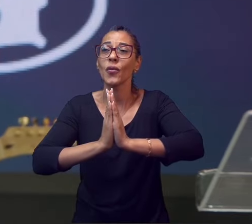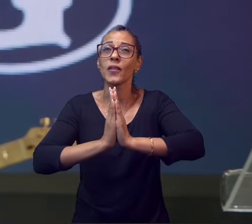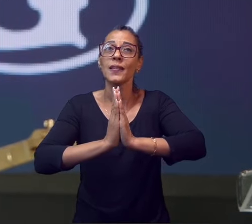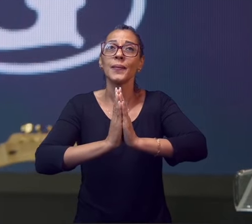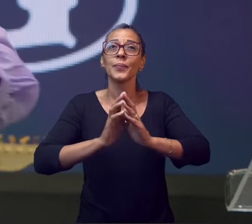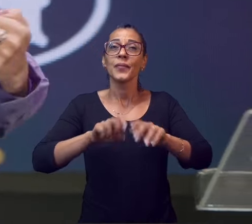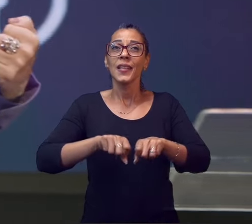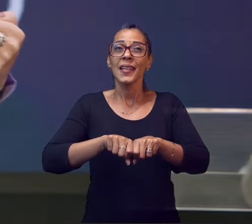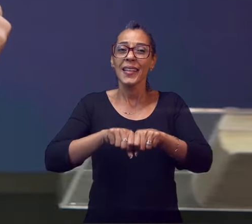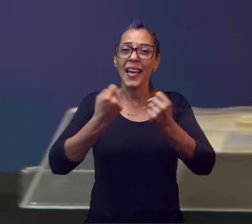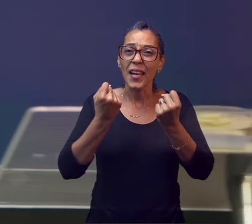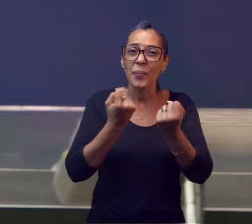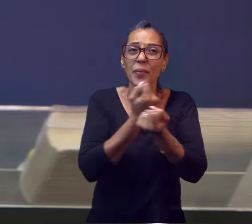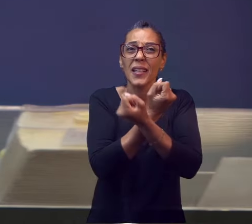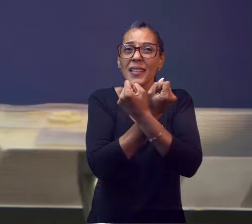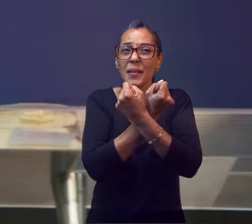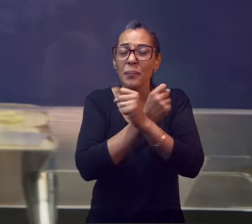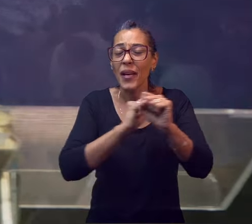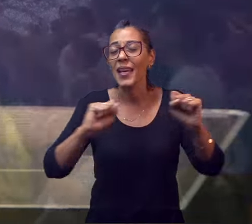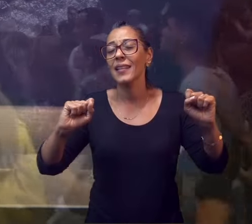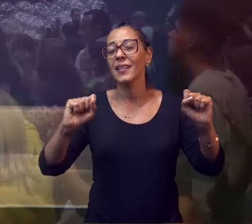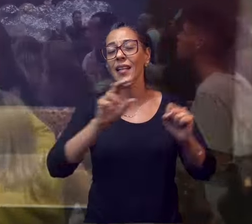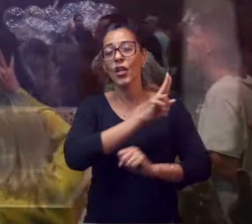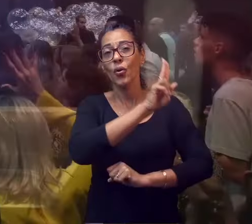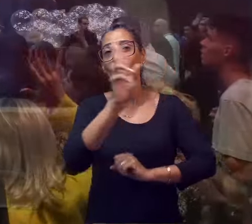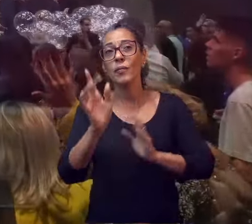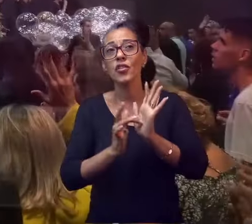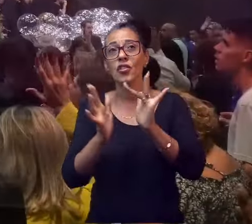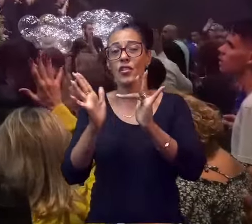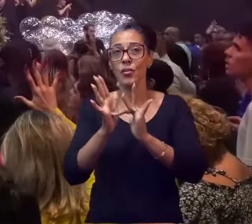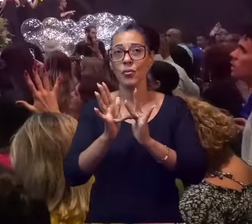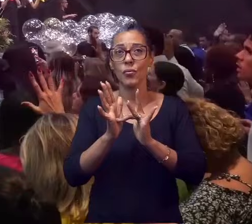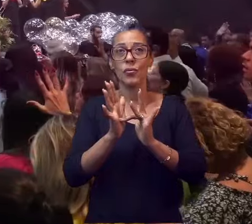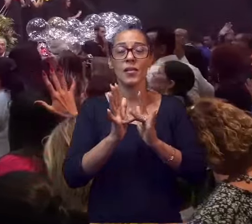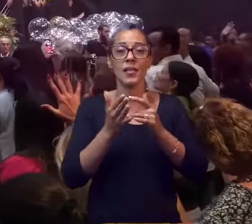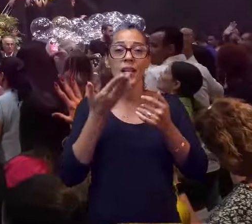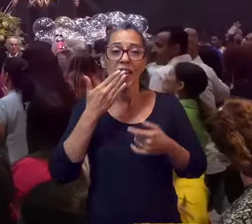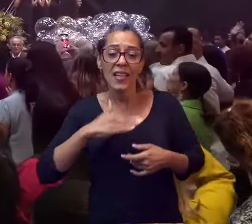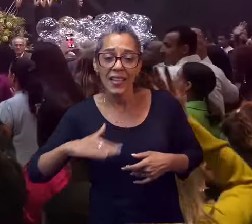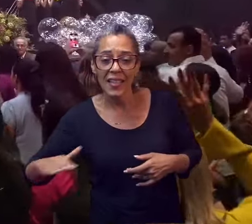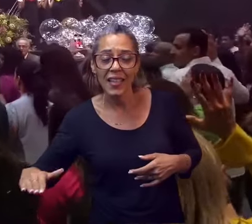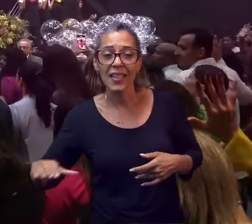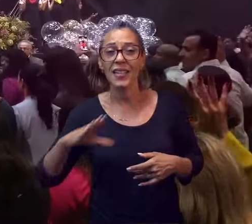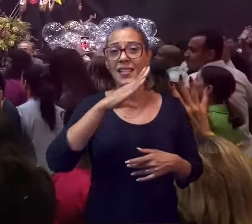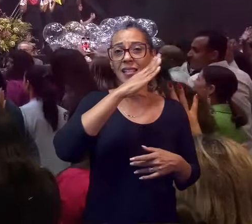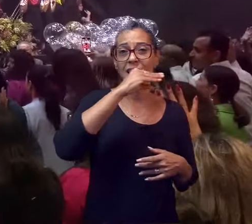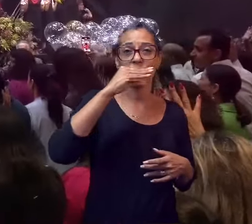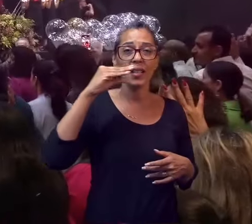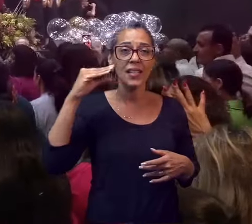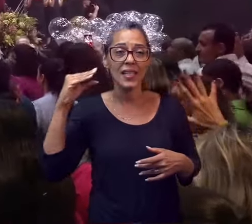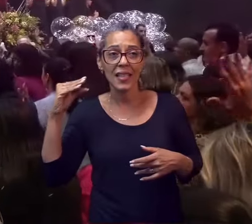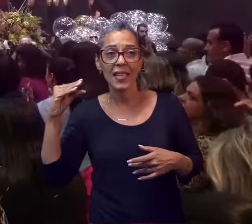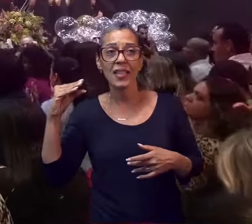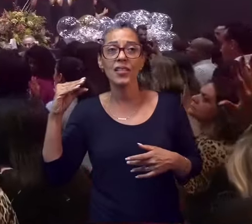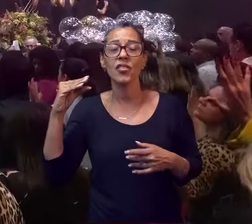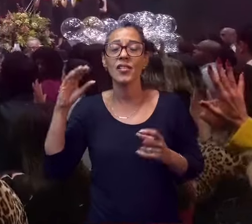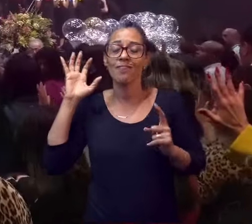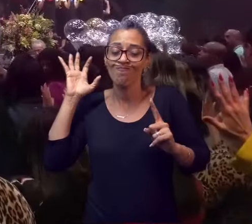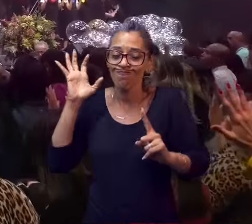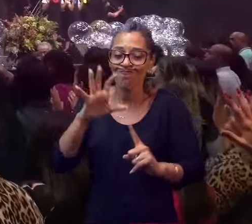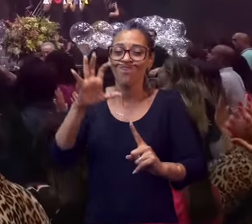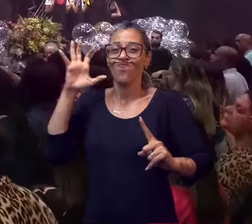Jesus senhor as nossas crianças os nossos adolescentes estão tendo o pai a mente inundada